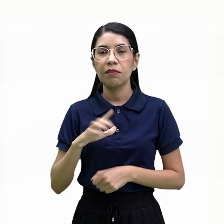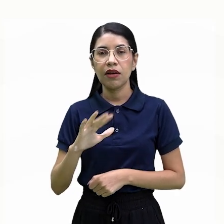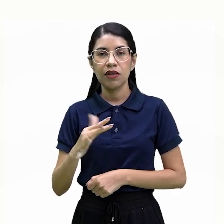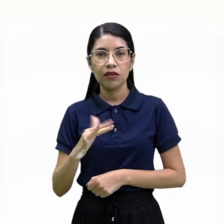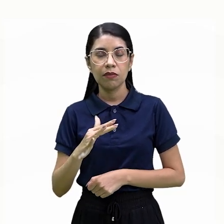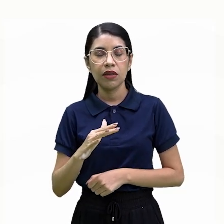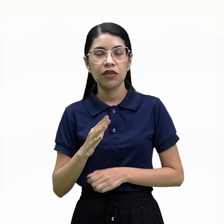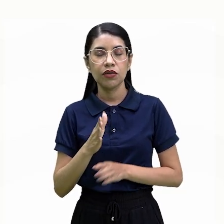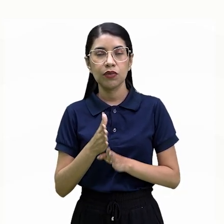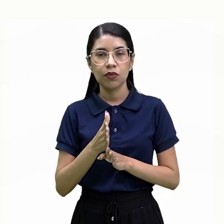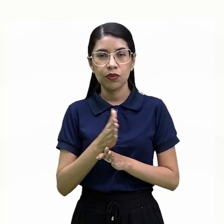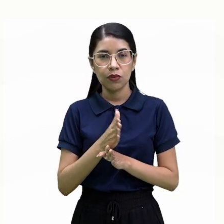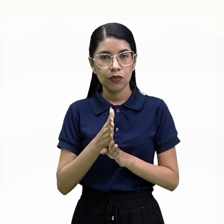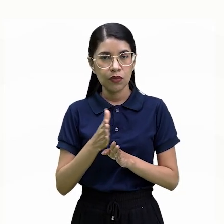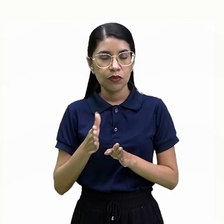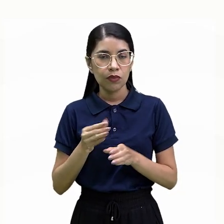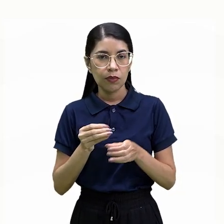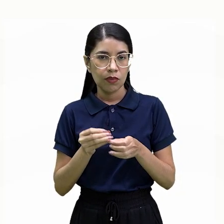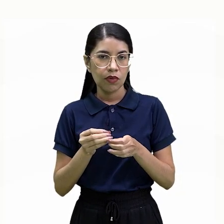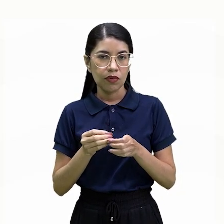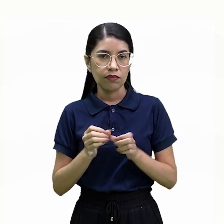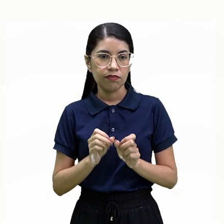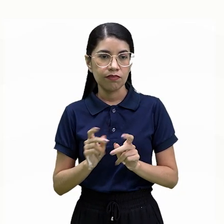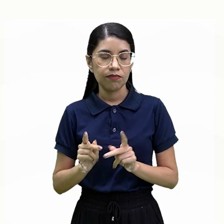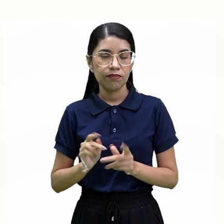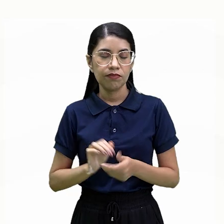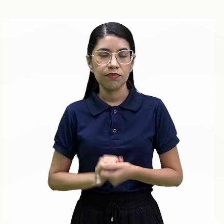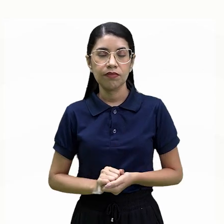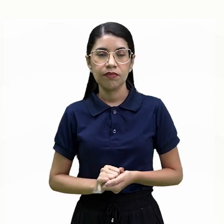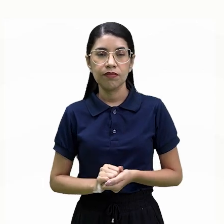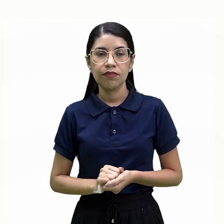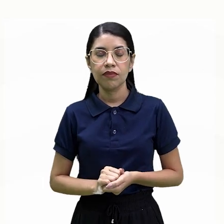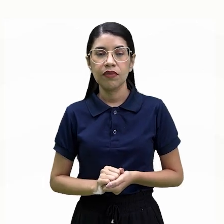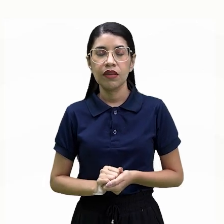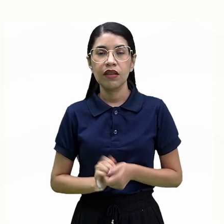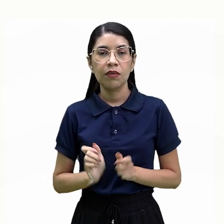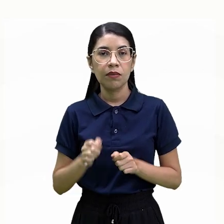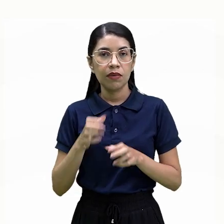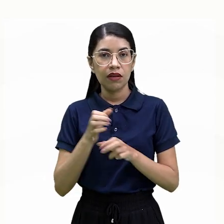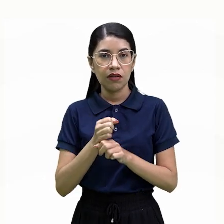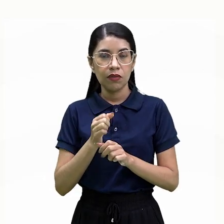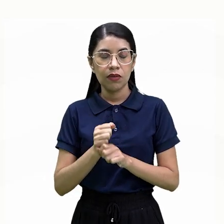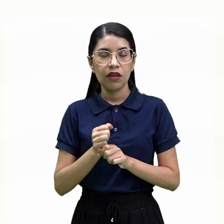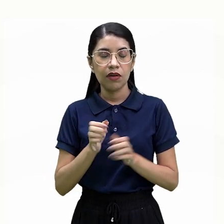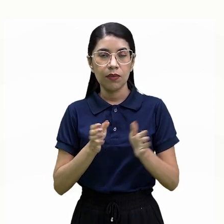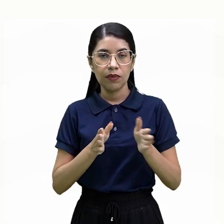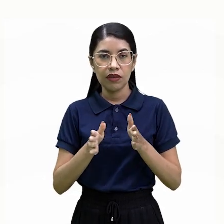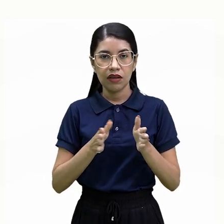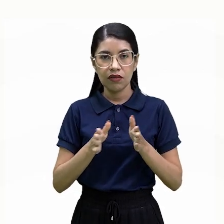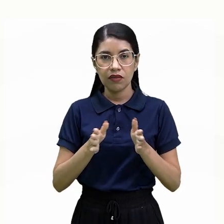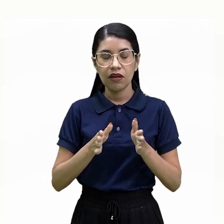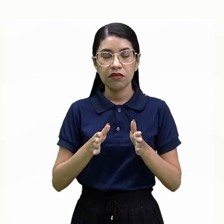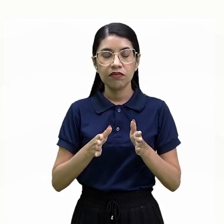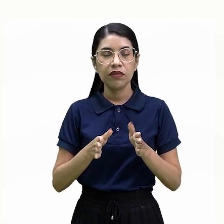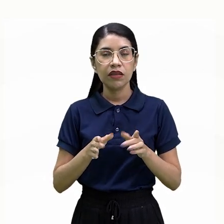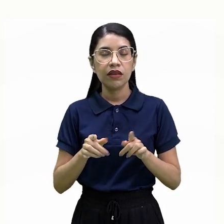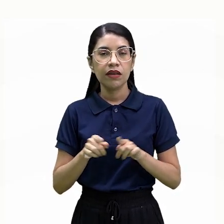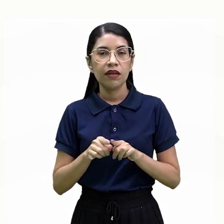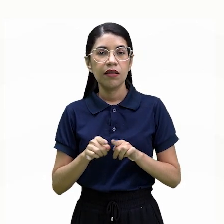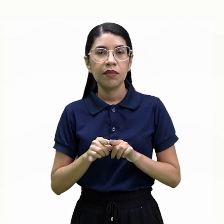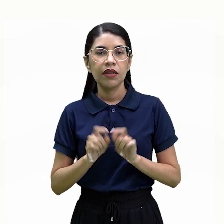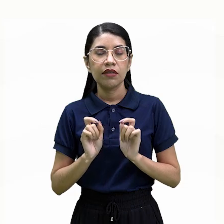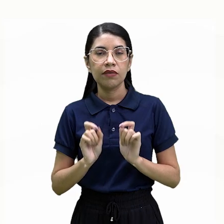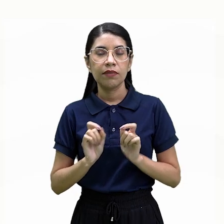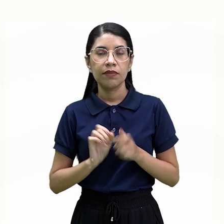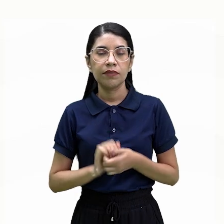do inteiro mais próximo, esse valor aí. Correto? E para calcular o intervalo, a amplitude de cada intervalo, o que é que eu